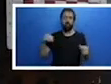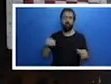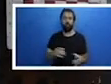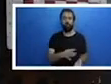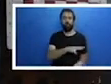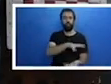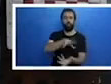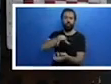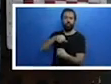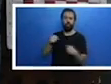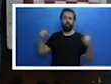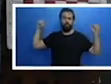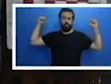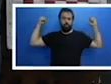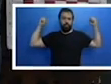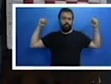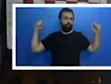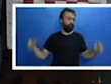esportes.